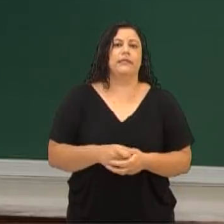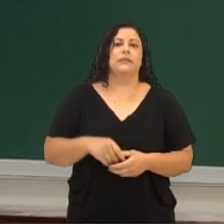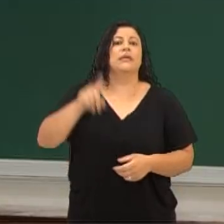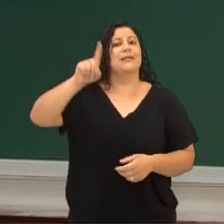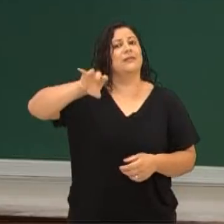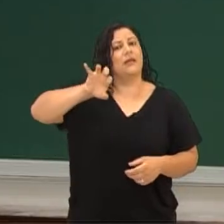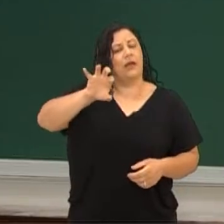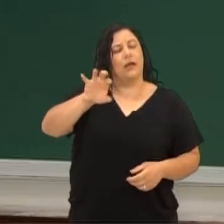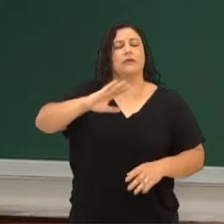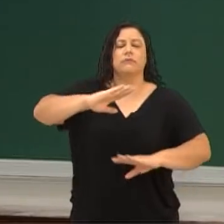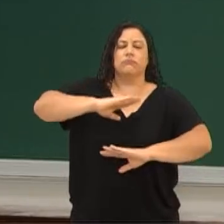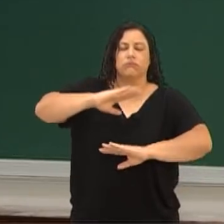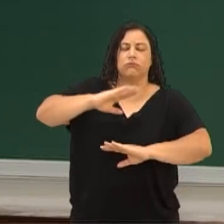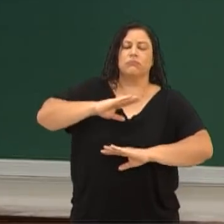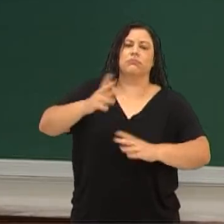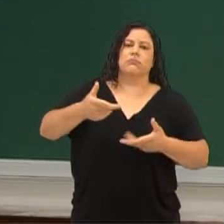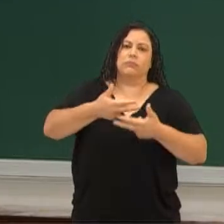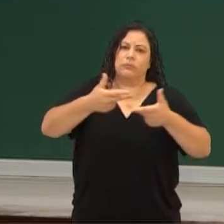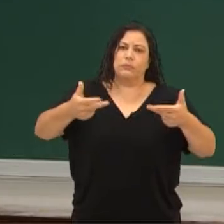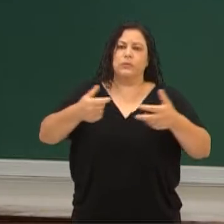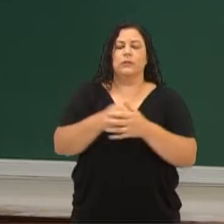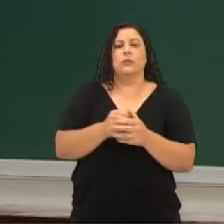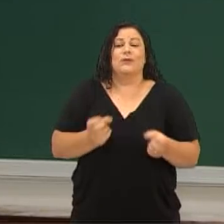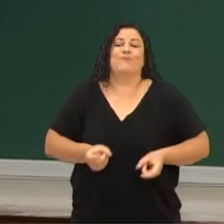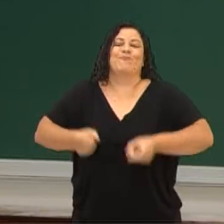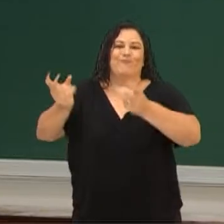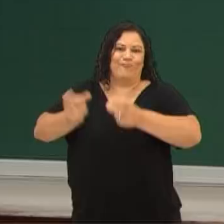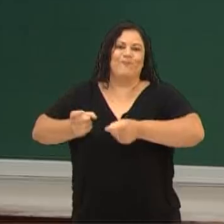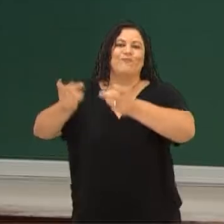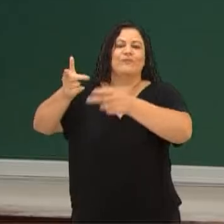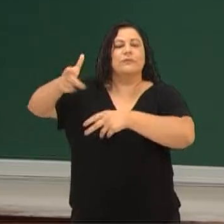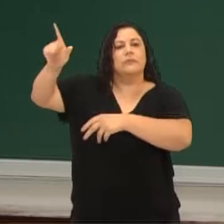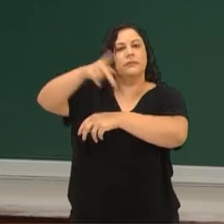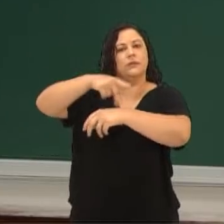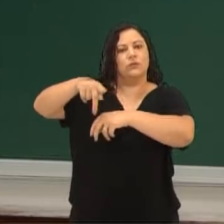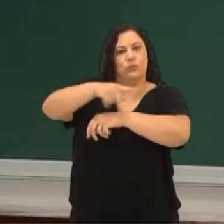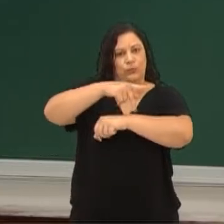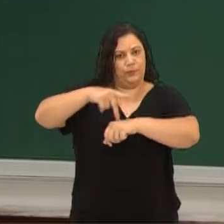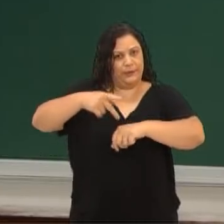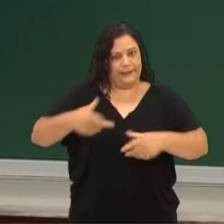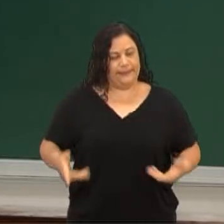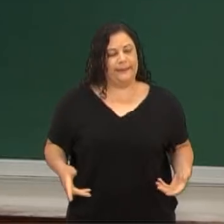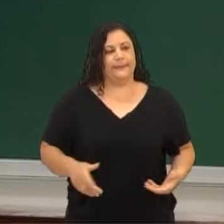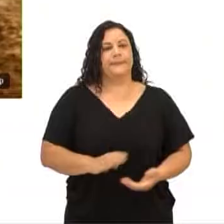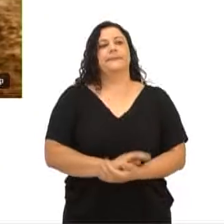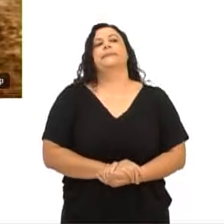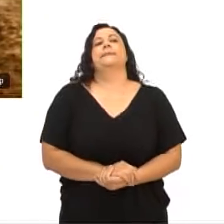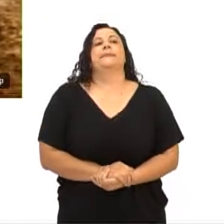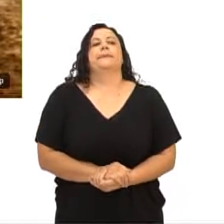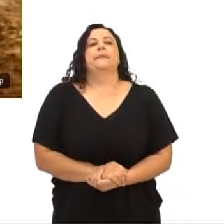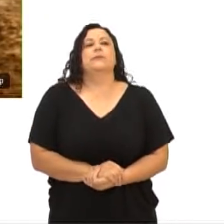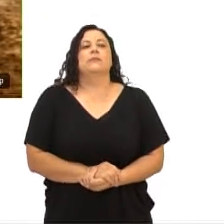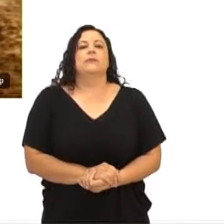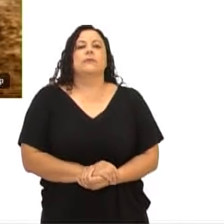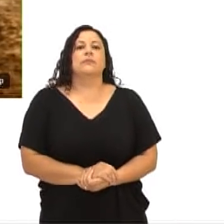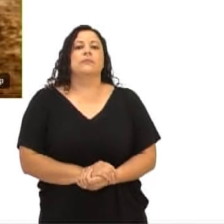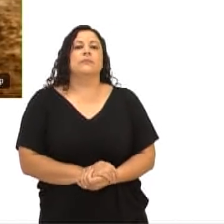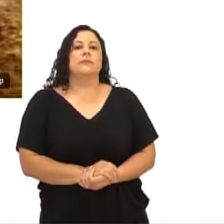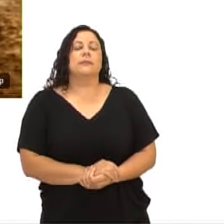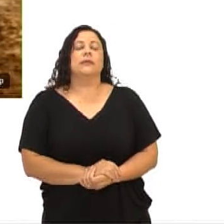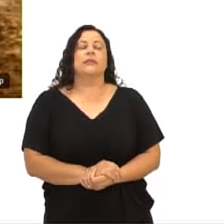de multinacionais. Nós temos uma indústria pautada nas transnacionais. Aí, polêmico